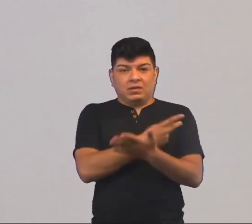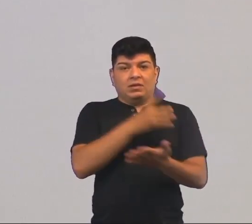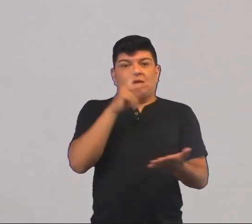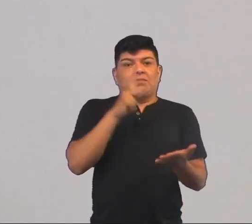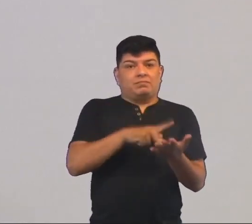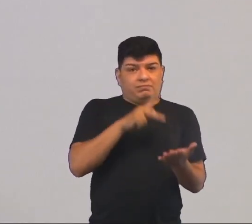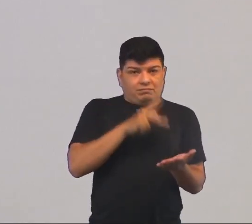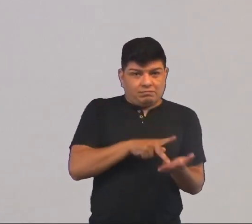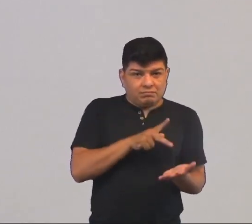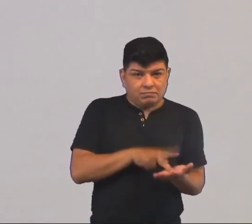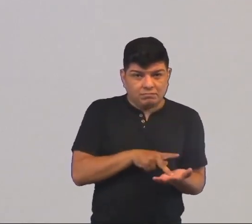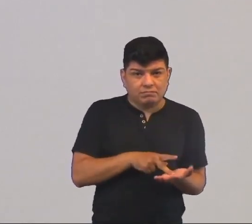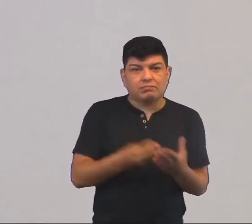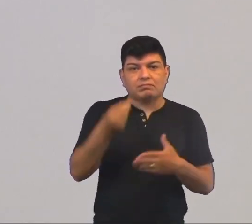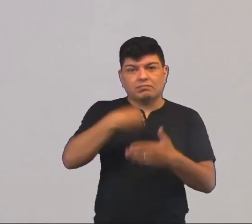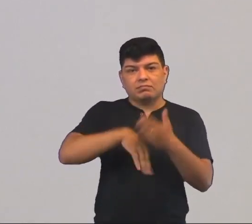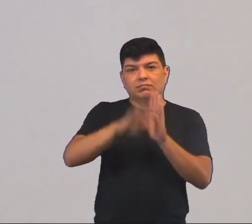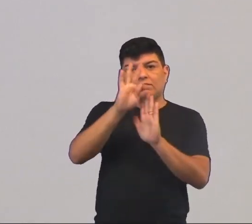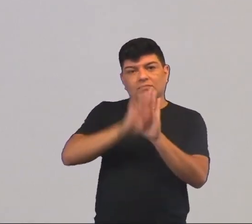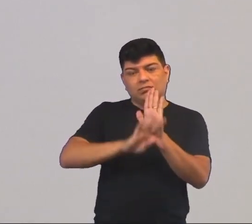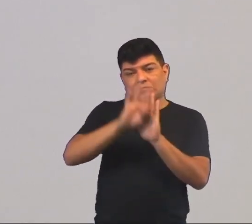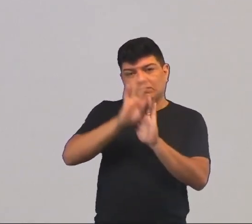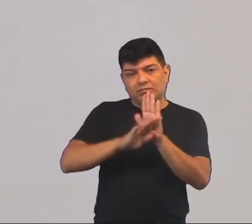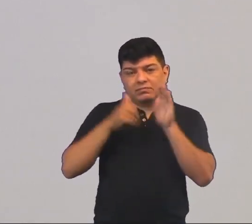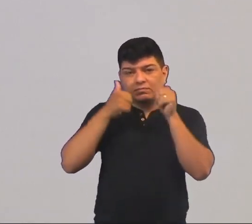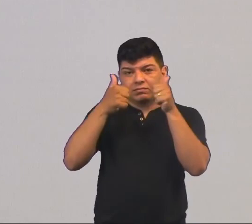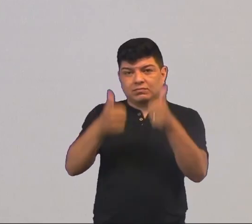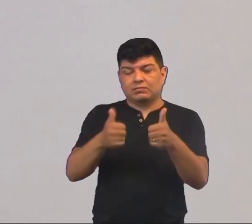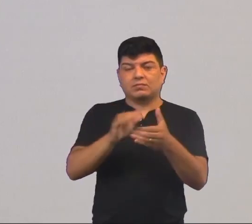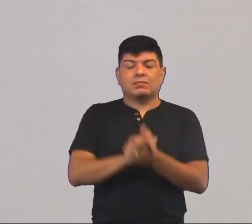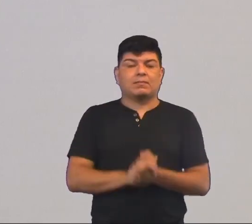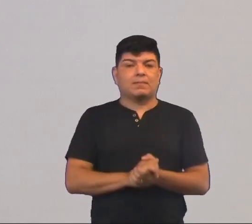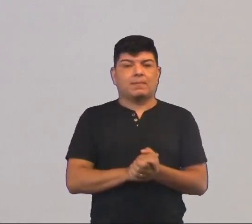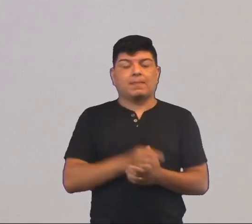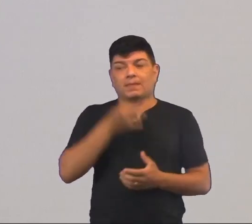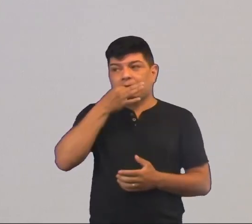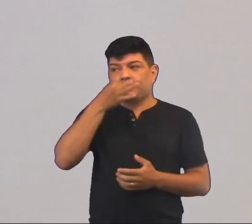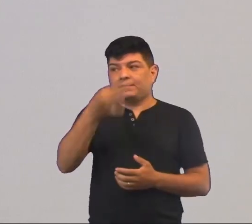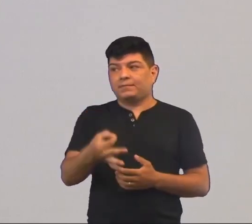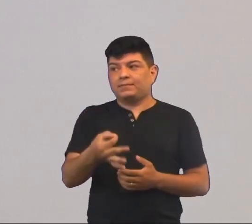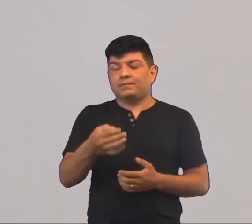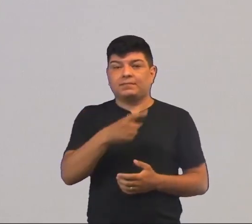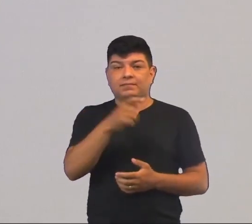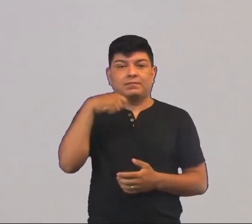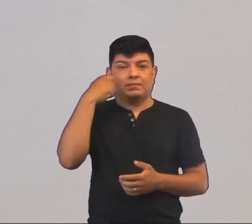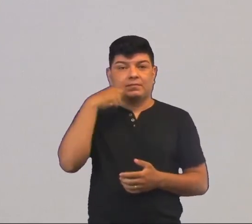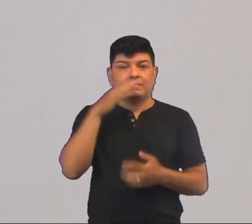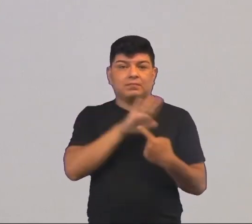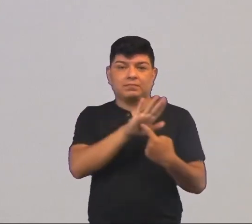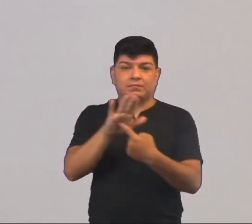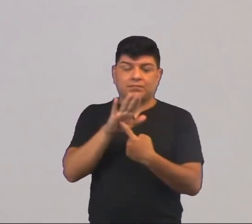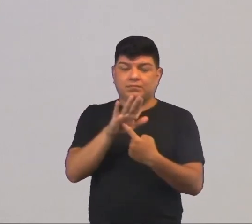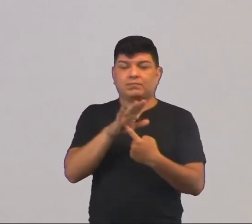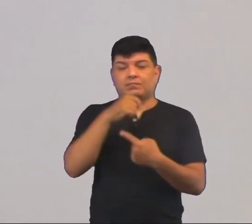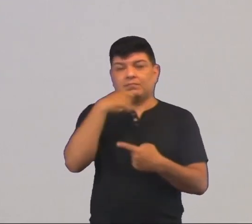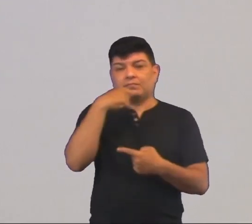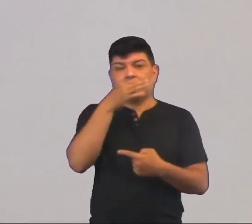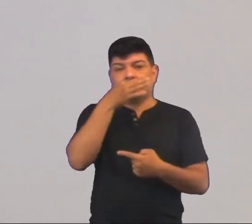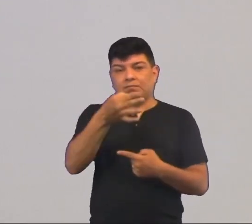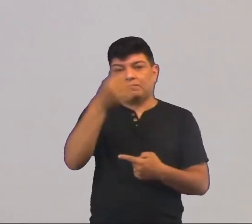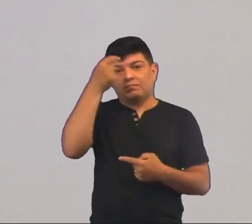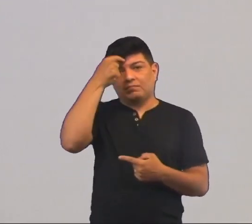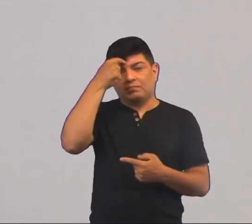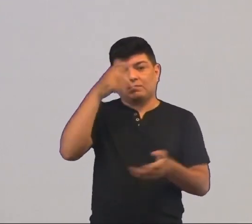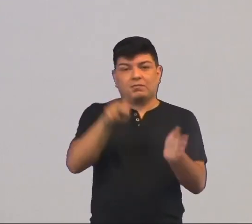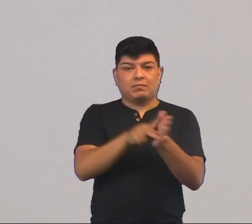aconteceu de verdade dentro do texto, tá bom? E a opinião é quando o autor demonstra opinião,